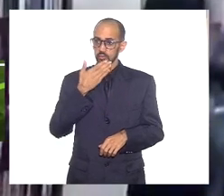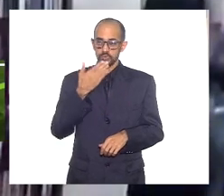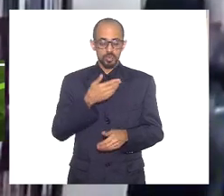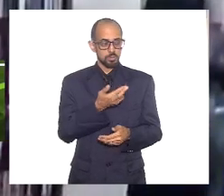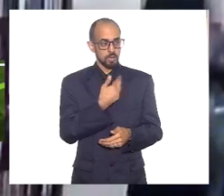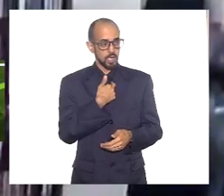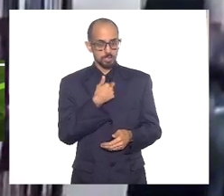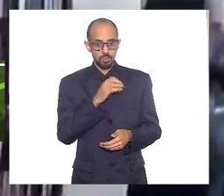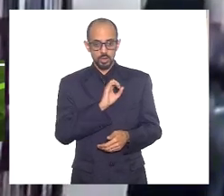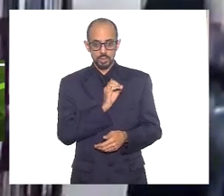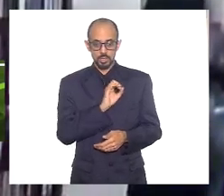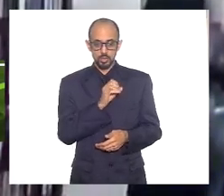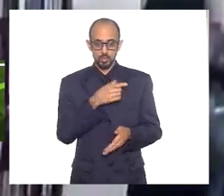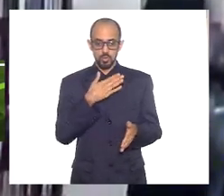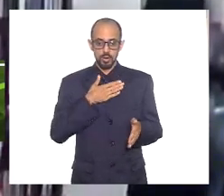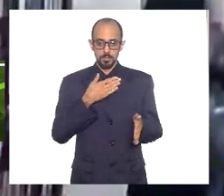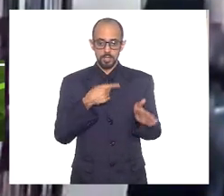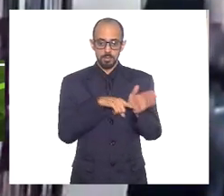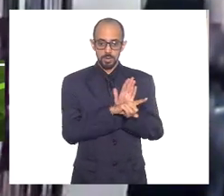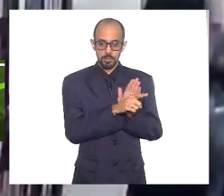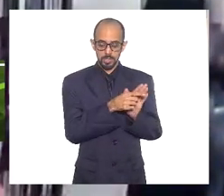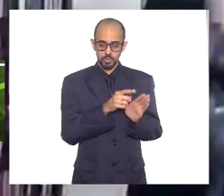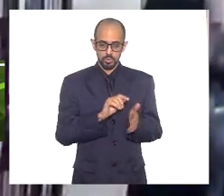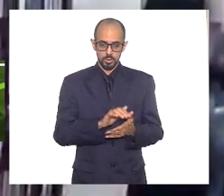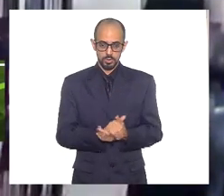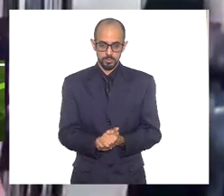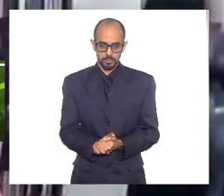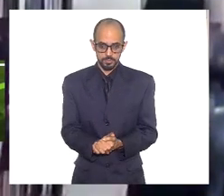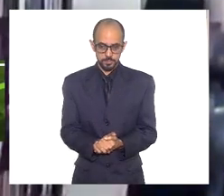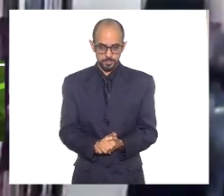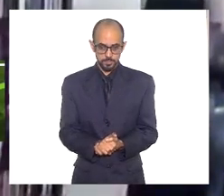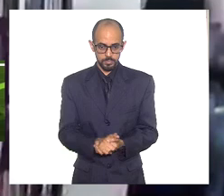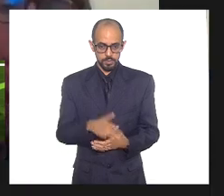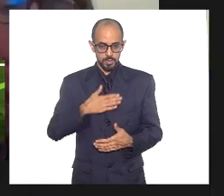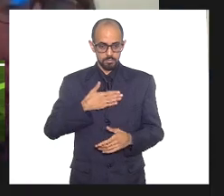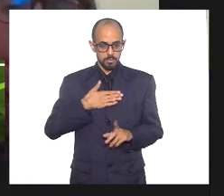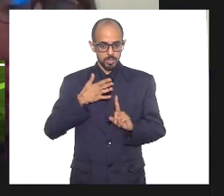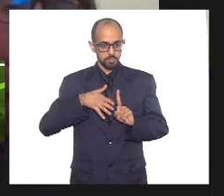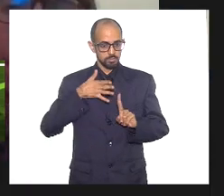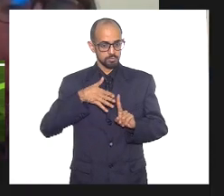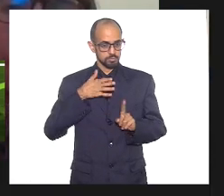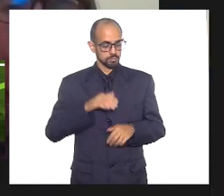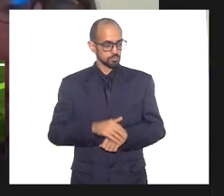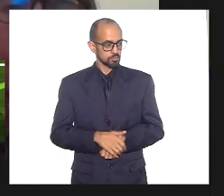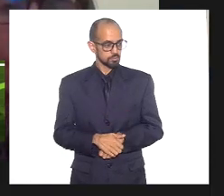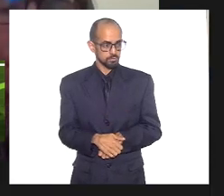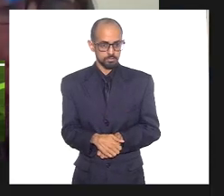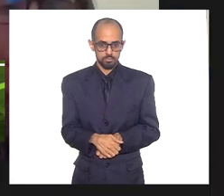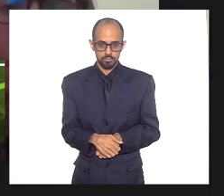resposta ao que eu fiz como intervenção. É isso aí que eu gostaria de colocar e deixar claro.